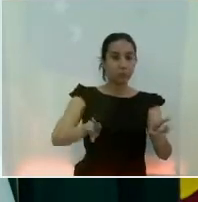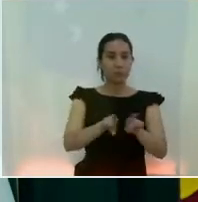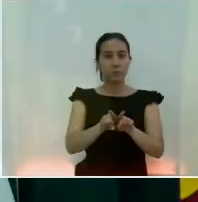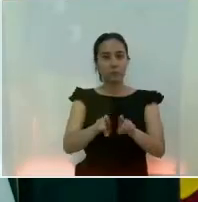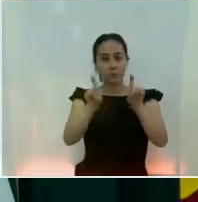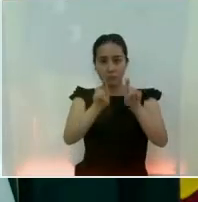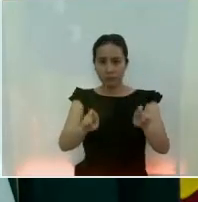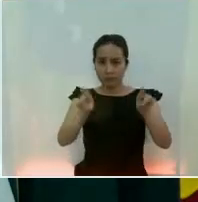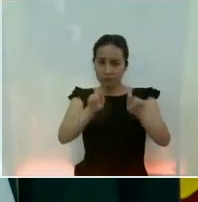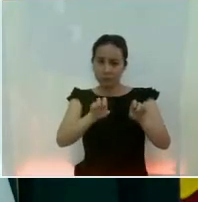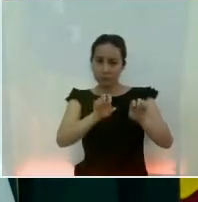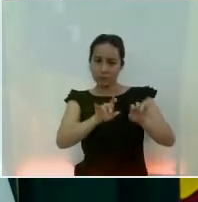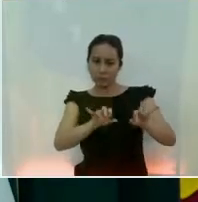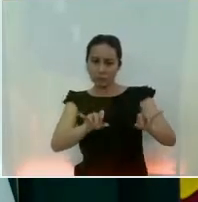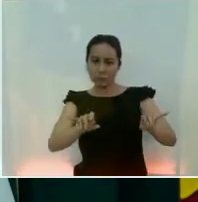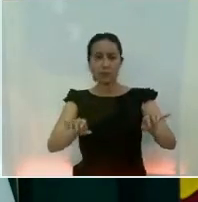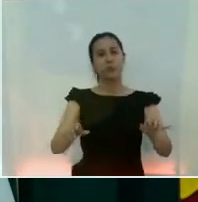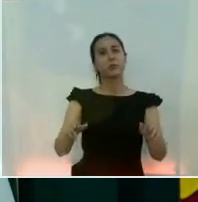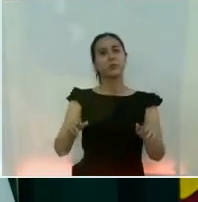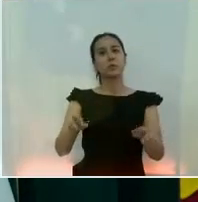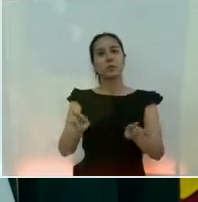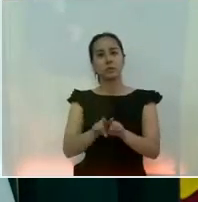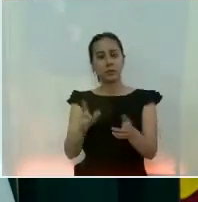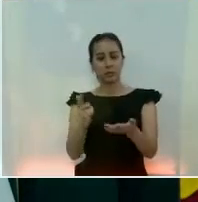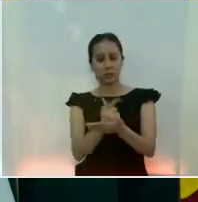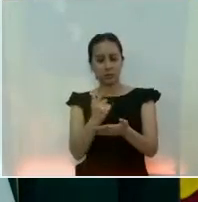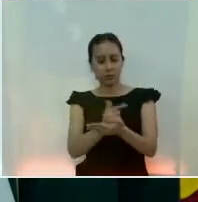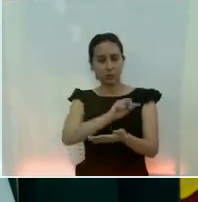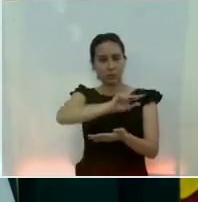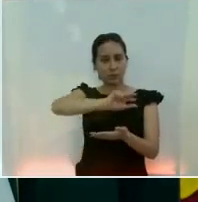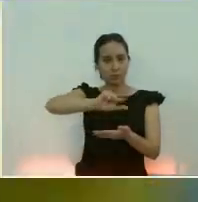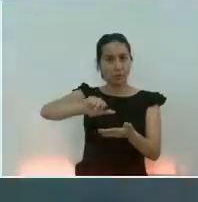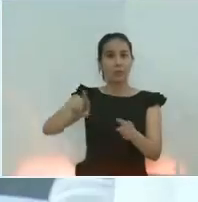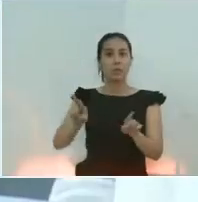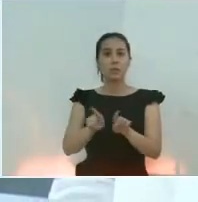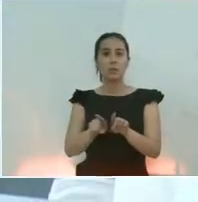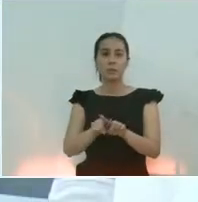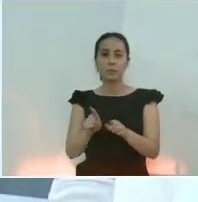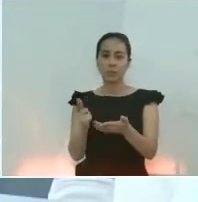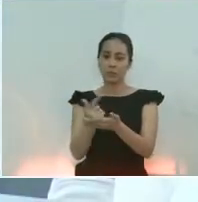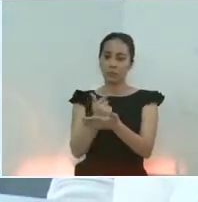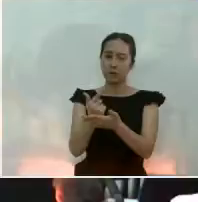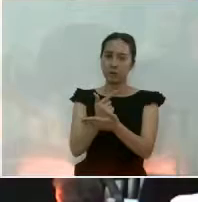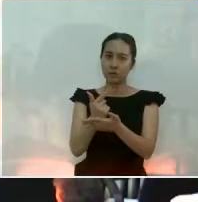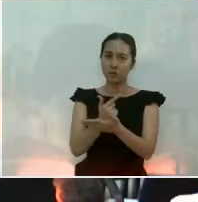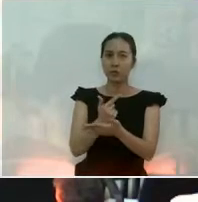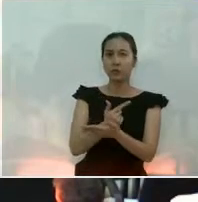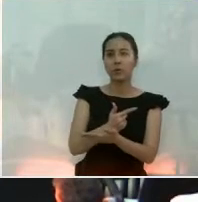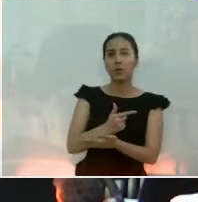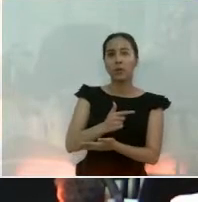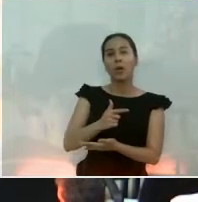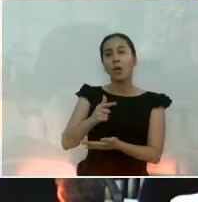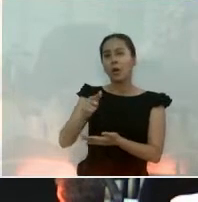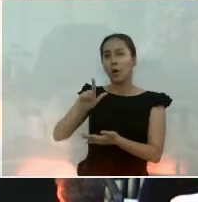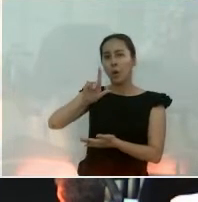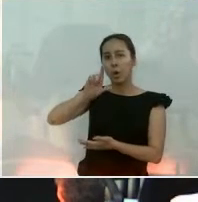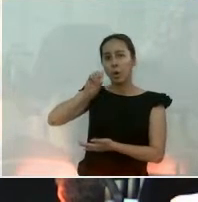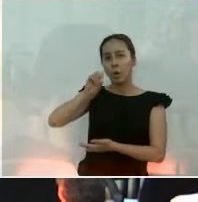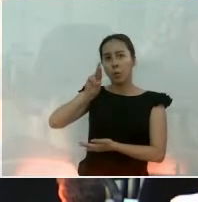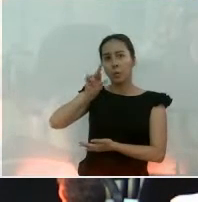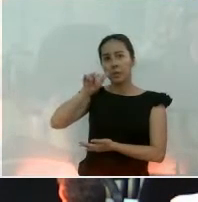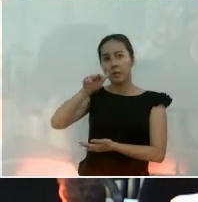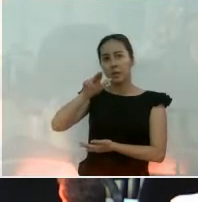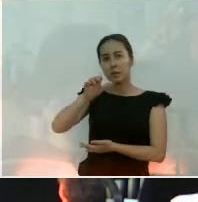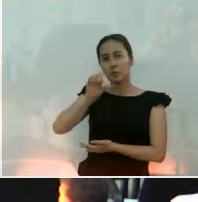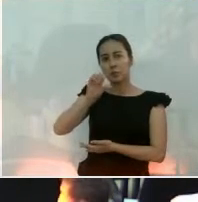específicos bibliografia me ajudou muito livro do meu conterrâneo de monte sião lourenço bl júnior lula que